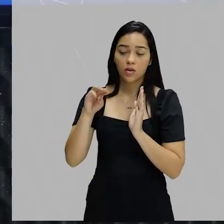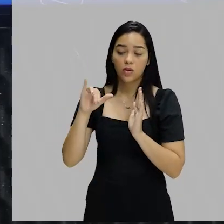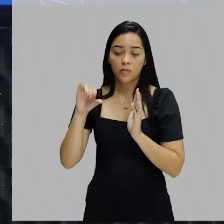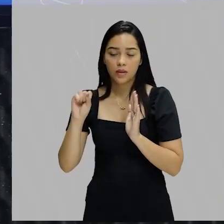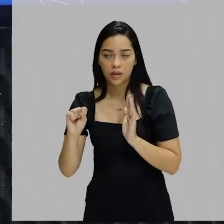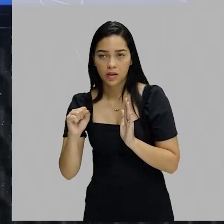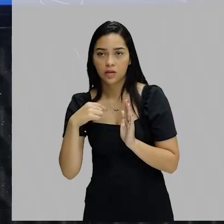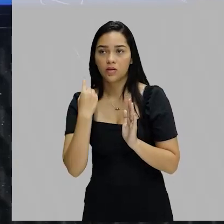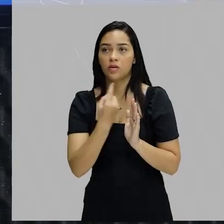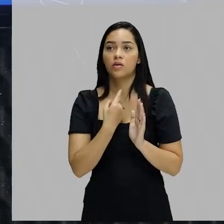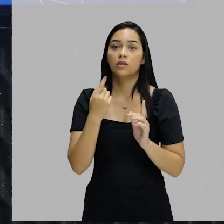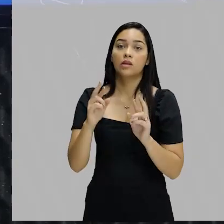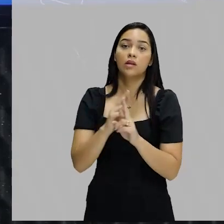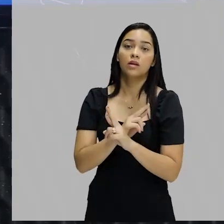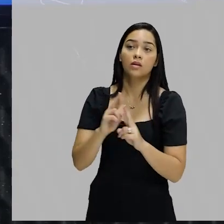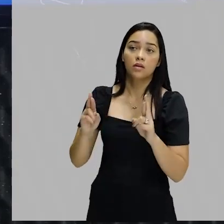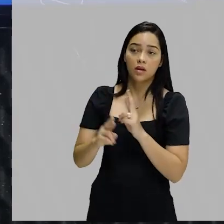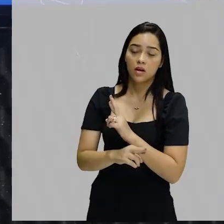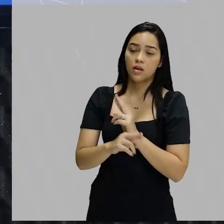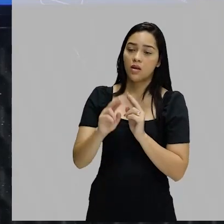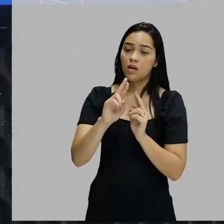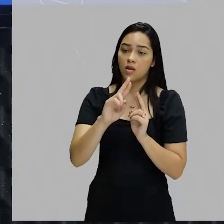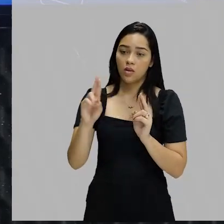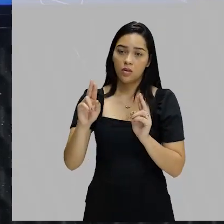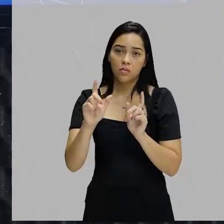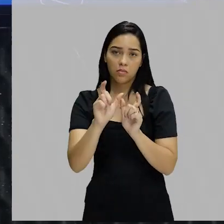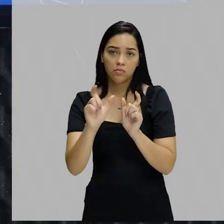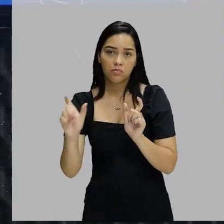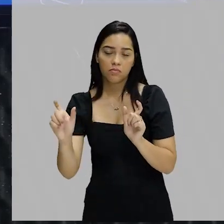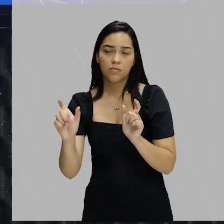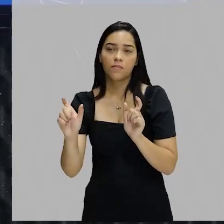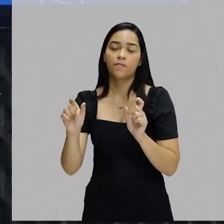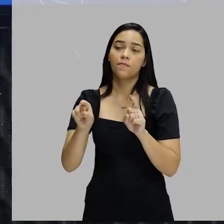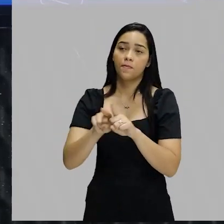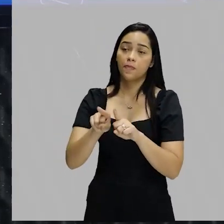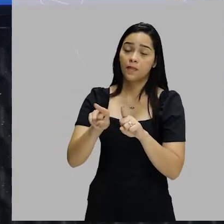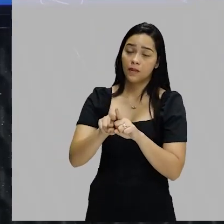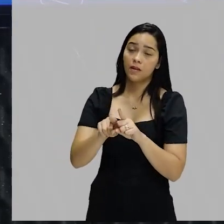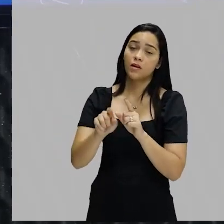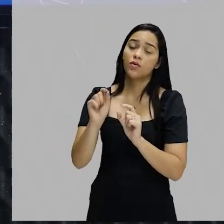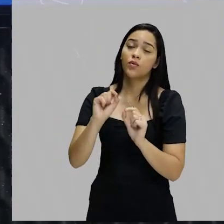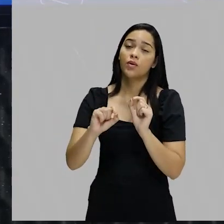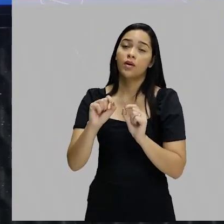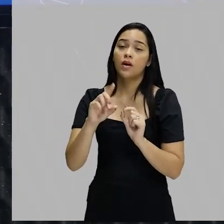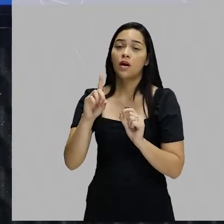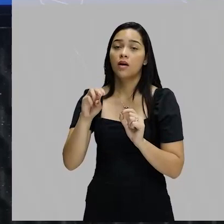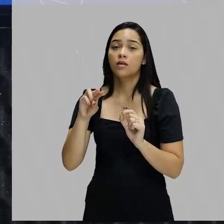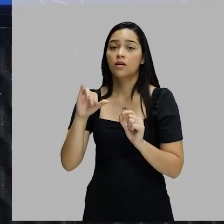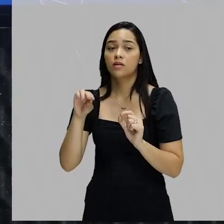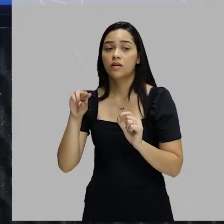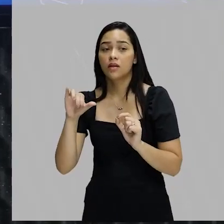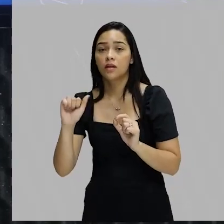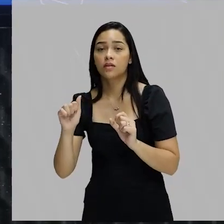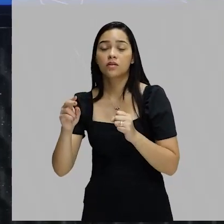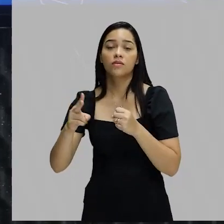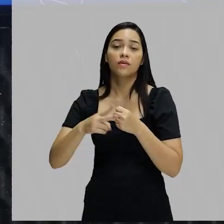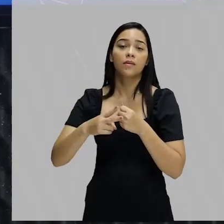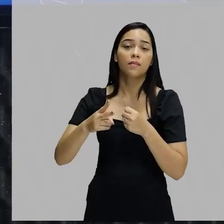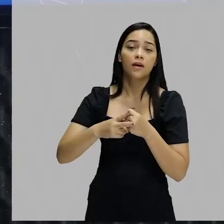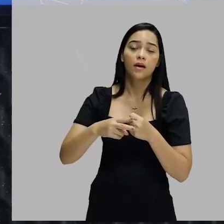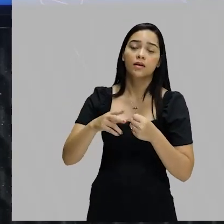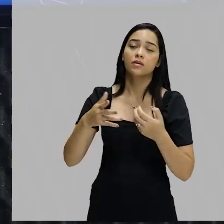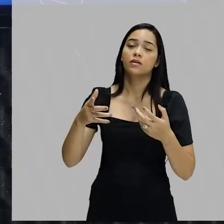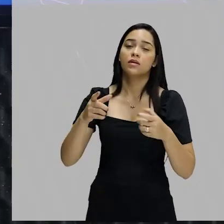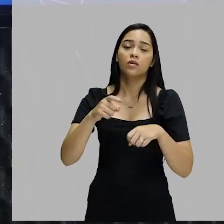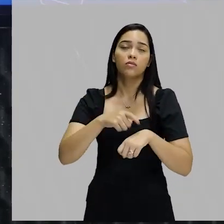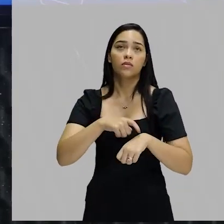caso aqui nós estamos vendo relacionadas a nomes, são desinências nominais, assim como nós temos também as desinências verbais, né? Que aí vão